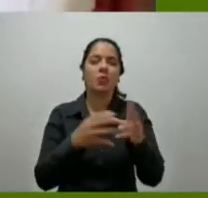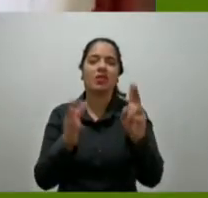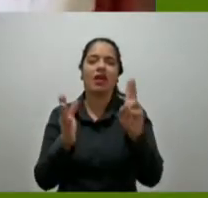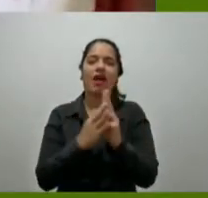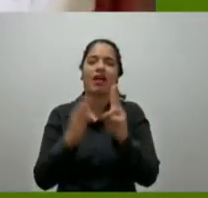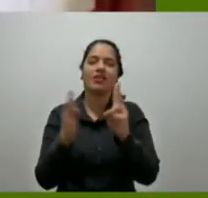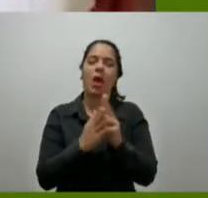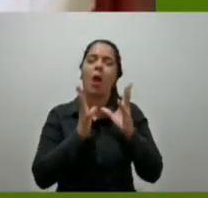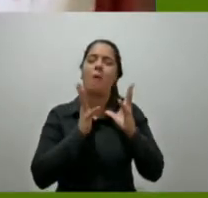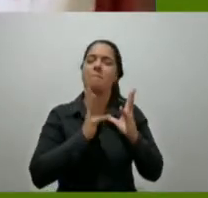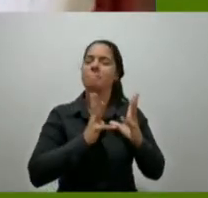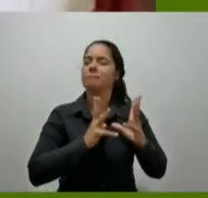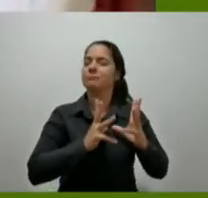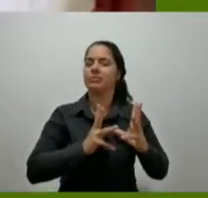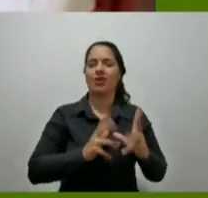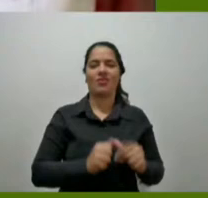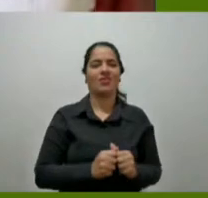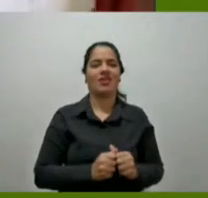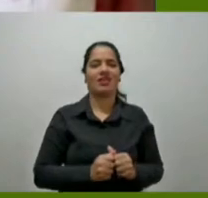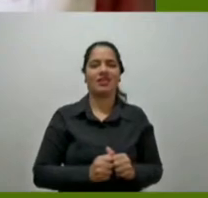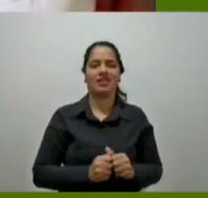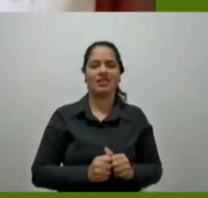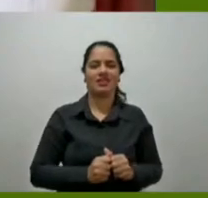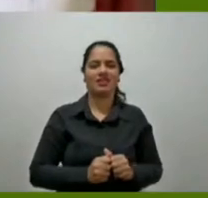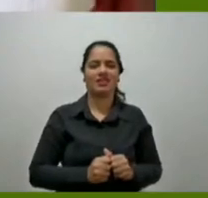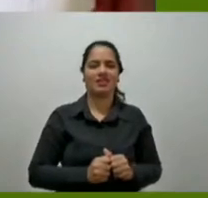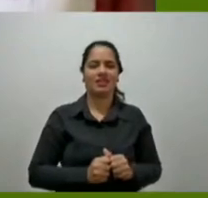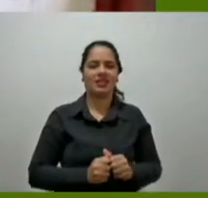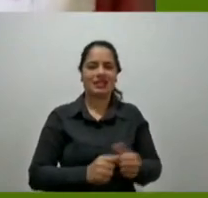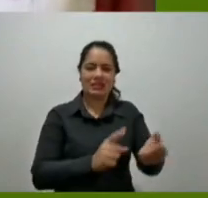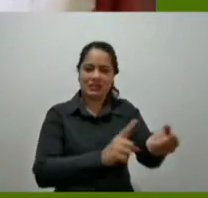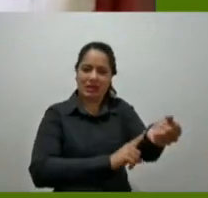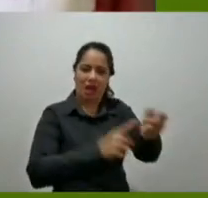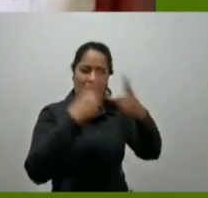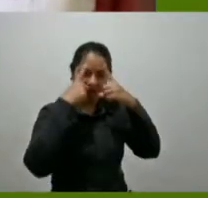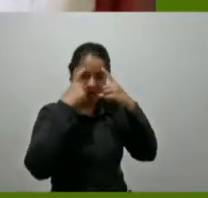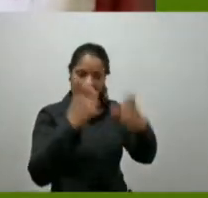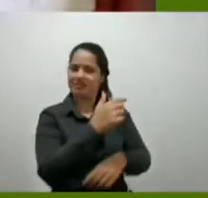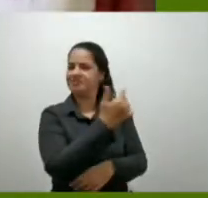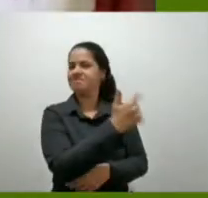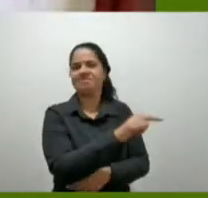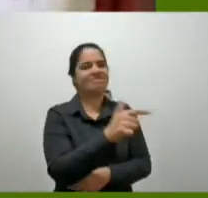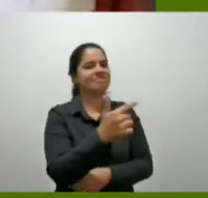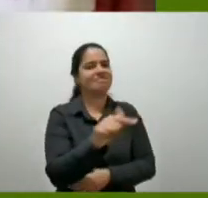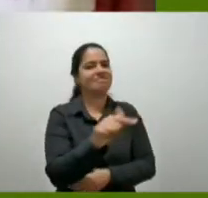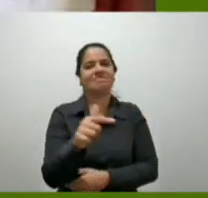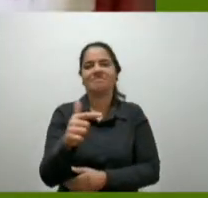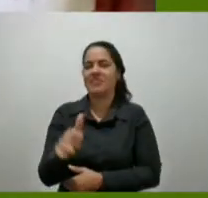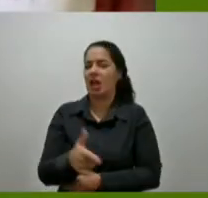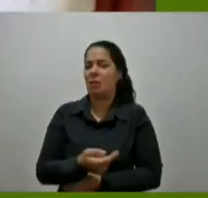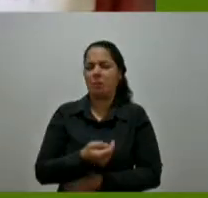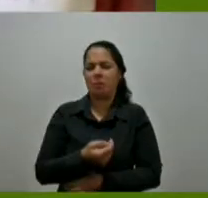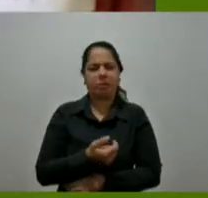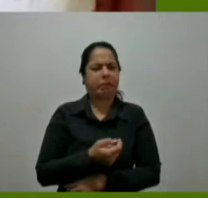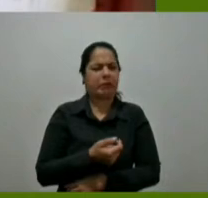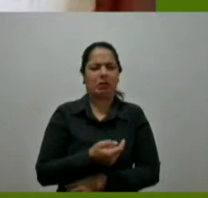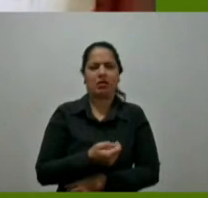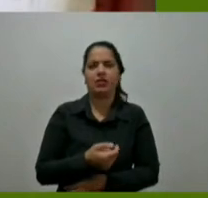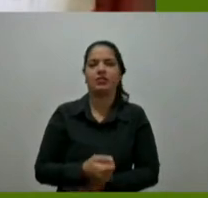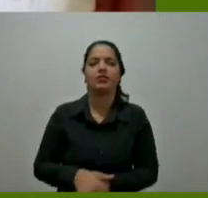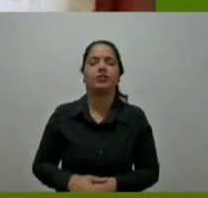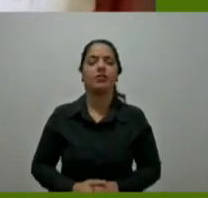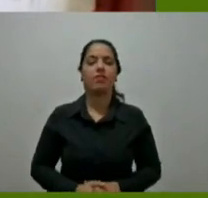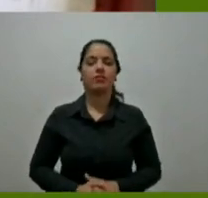existe agressividade nas comunidades indígenas. Eu tive comunidade indígena que não se alimenta de animais que têm um